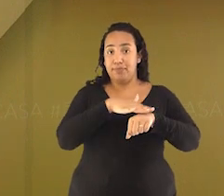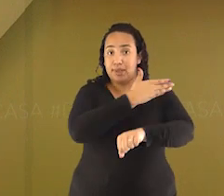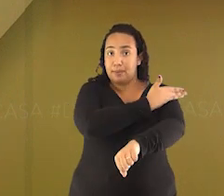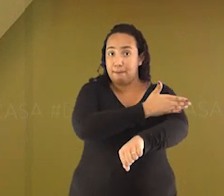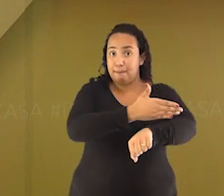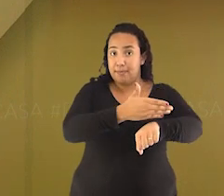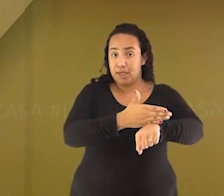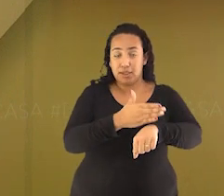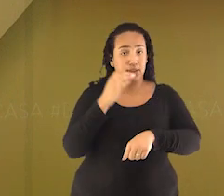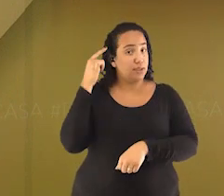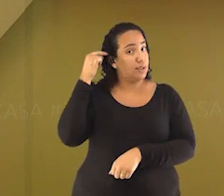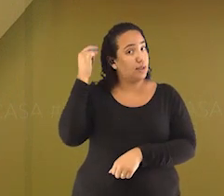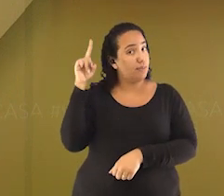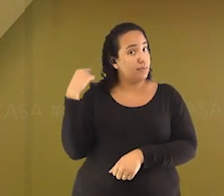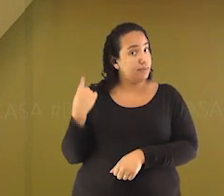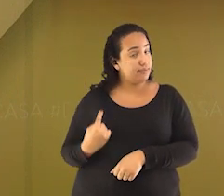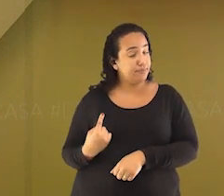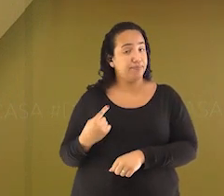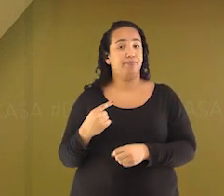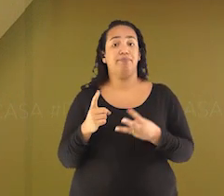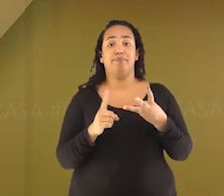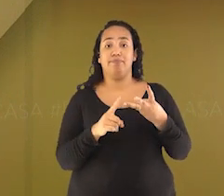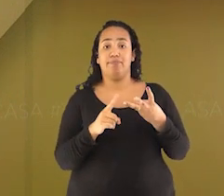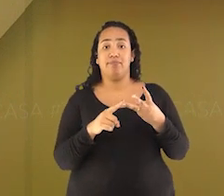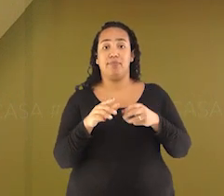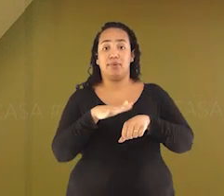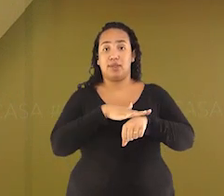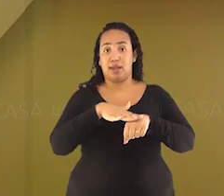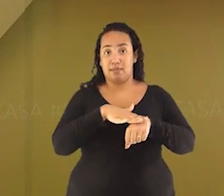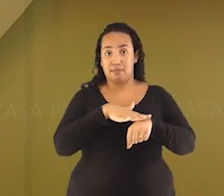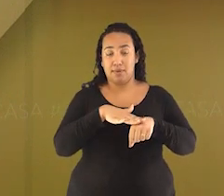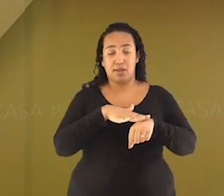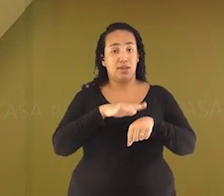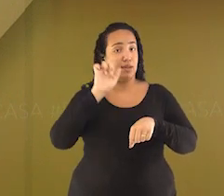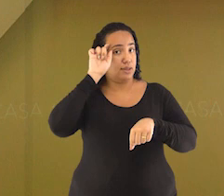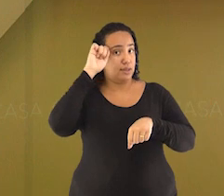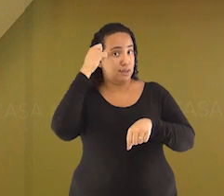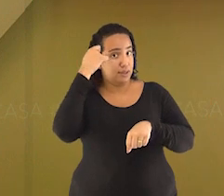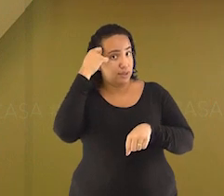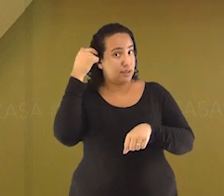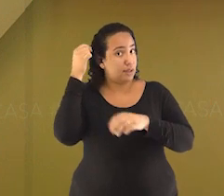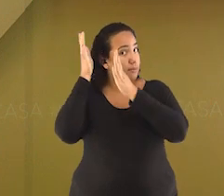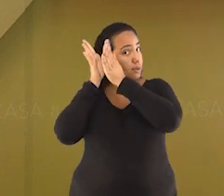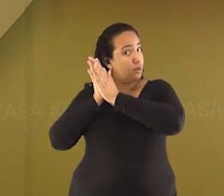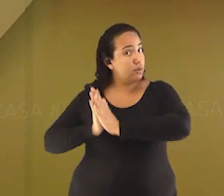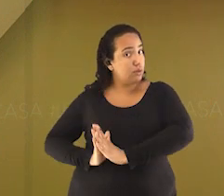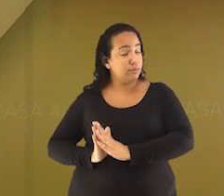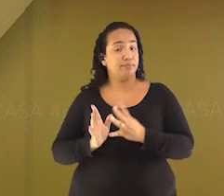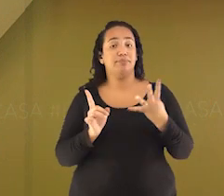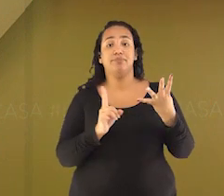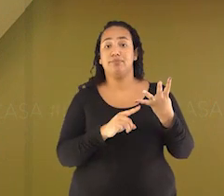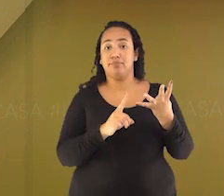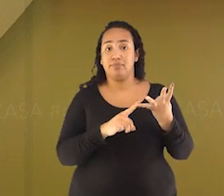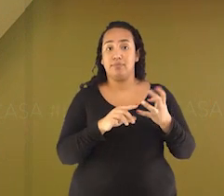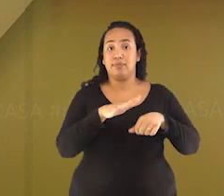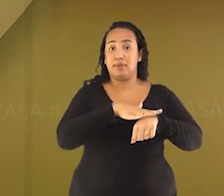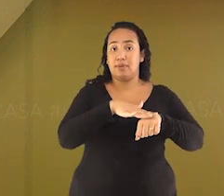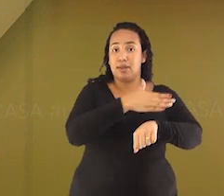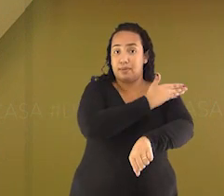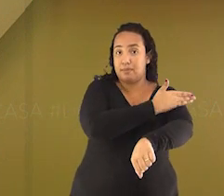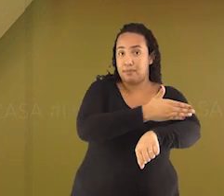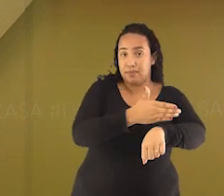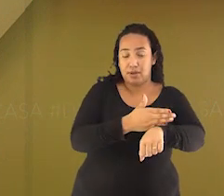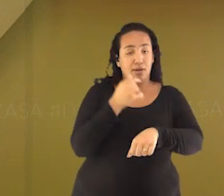e cabelos crespos. Letra C, pele negra e cabelos lisos. Ou letra D, pele branca